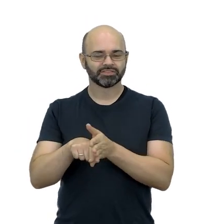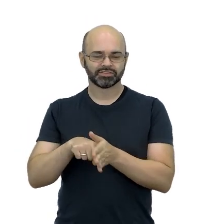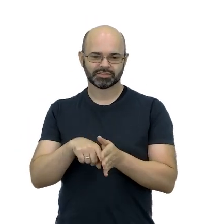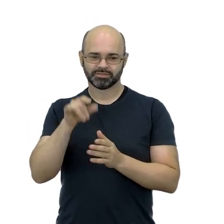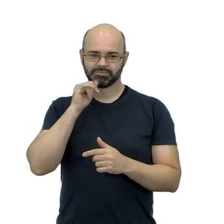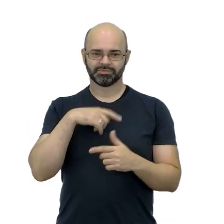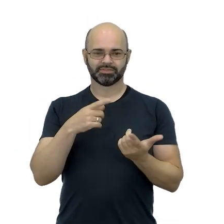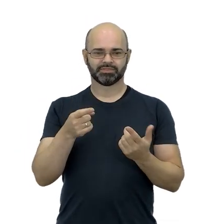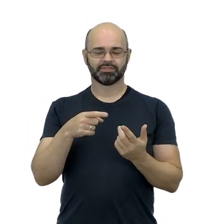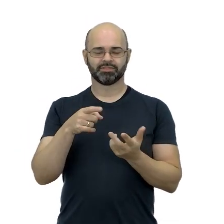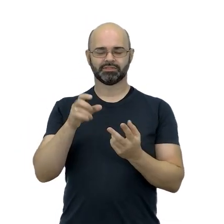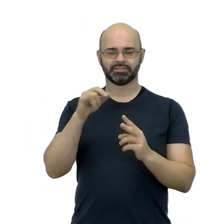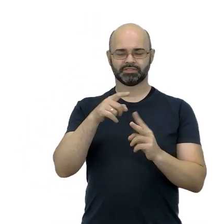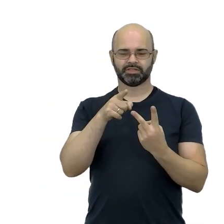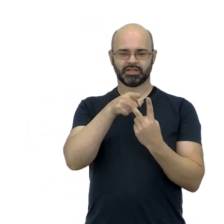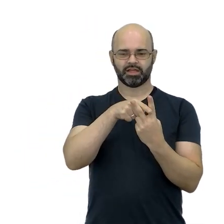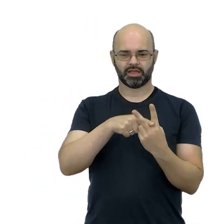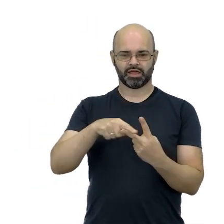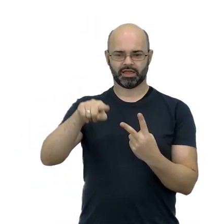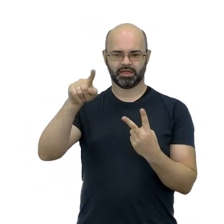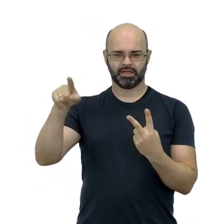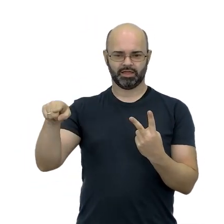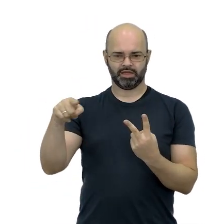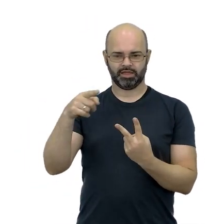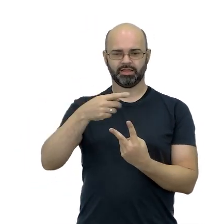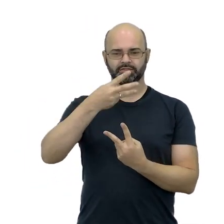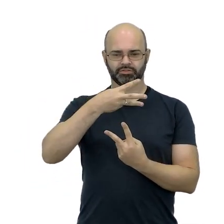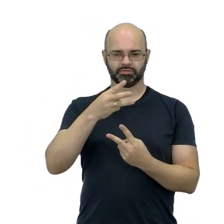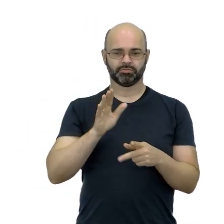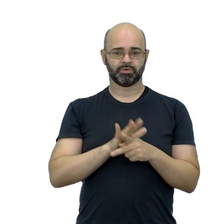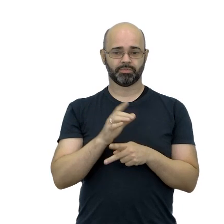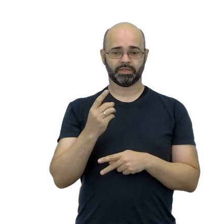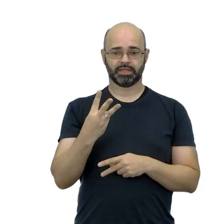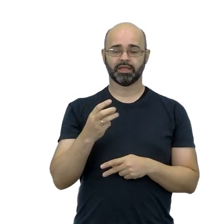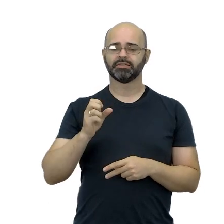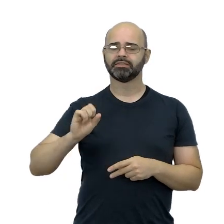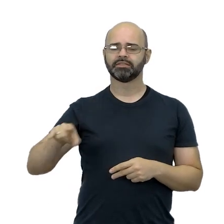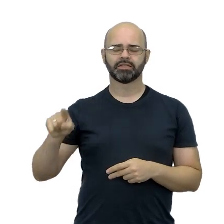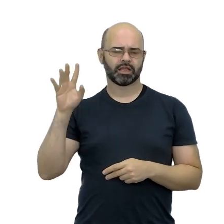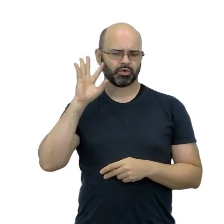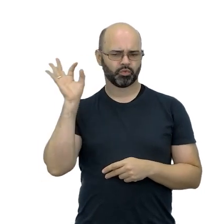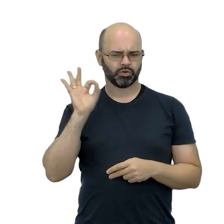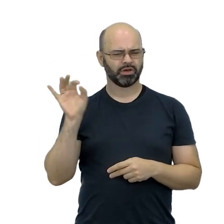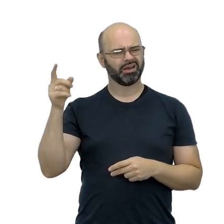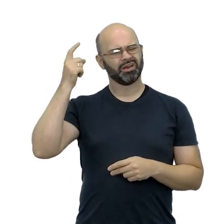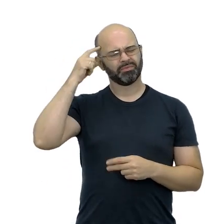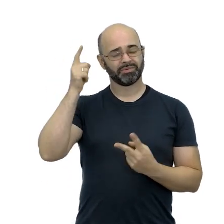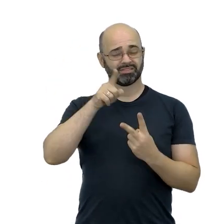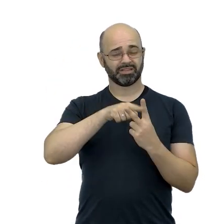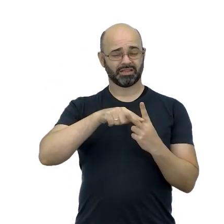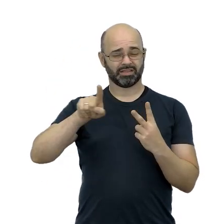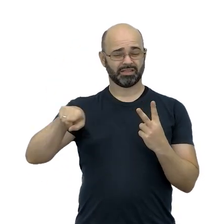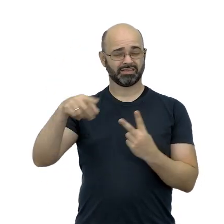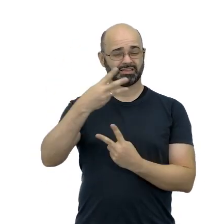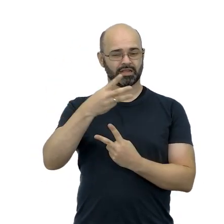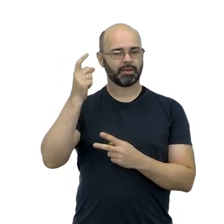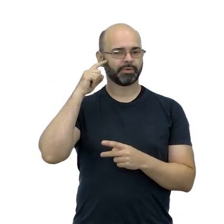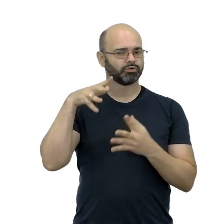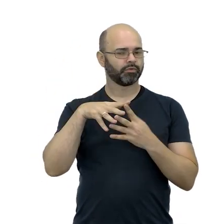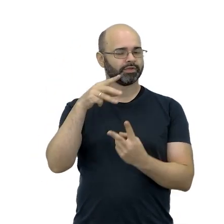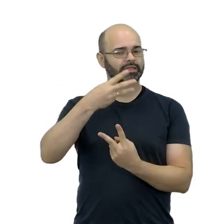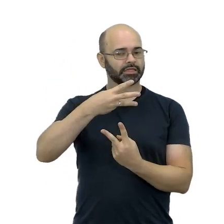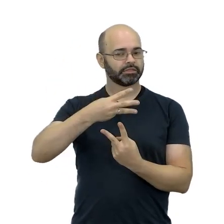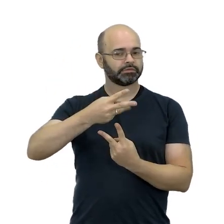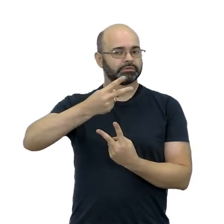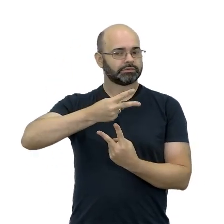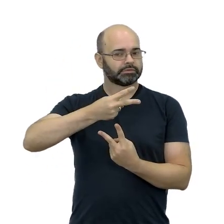13. Olha que interessante. Se o aluno, por acaso, não entender uma raiz cúbica, achar que a raiz cúbica, na verdade, é uma raiz quadrada,